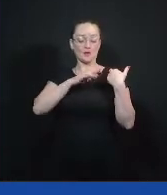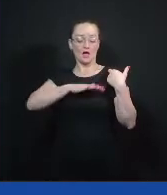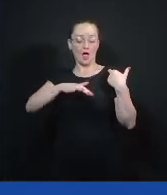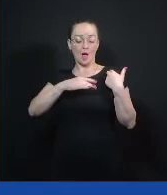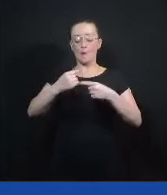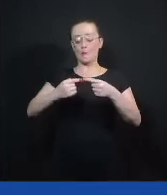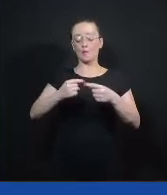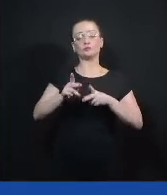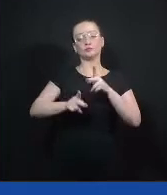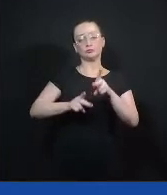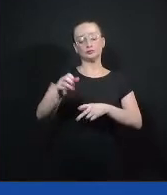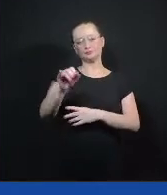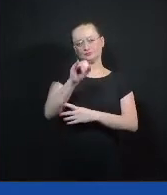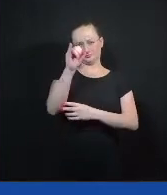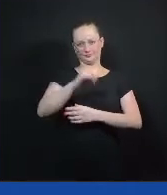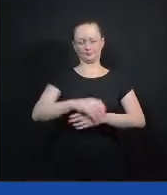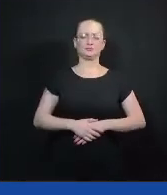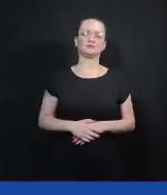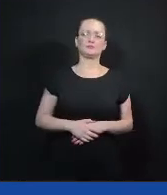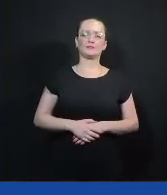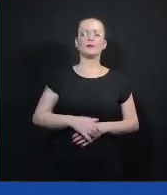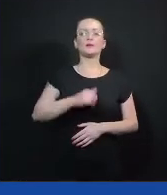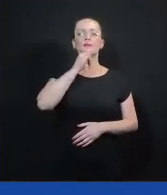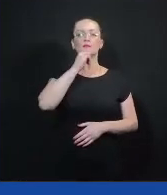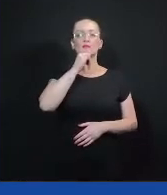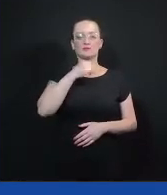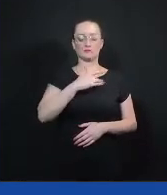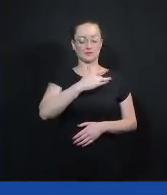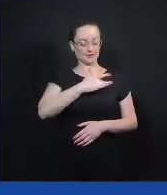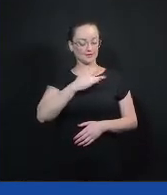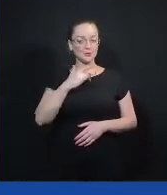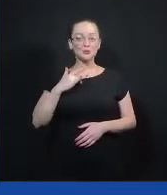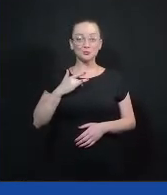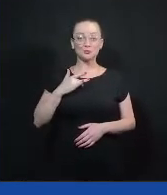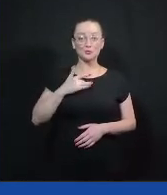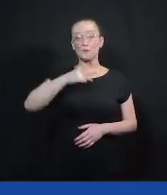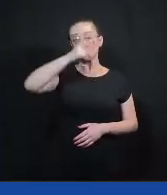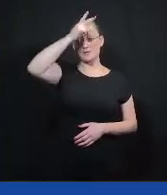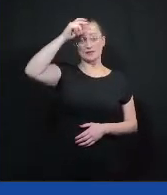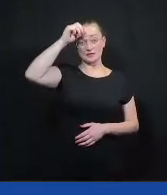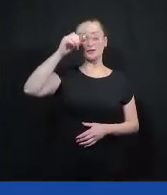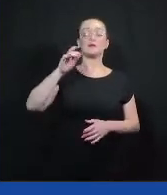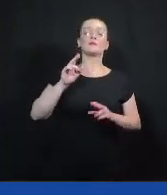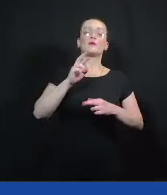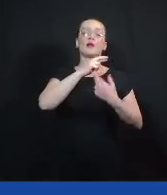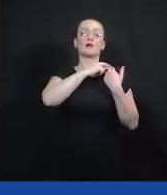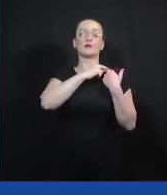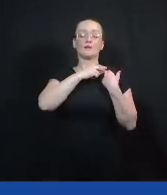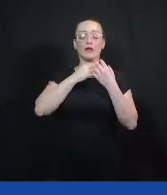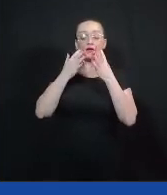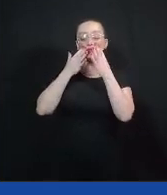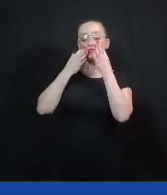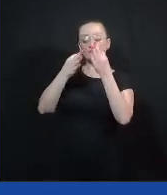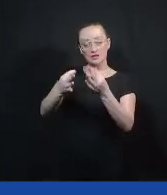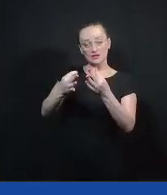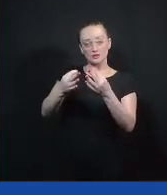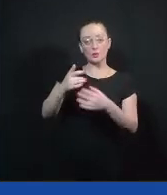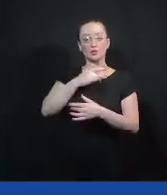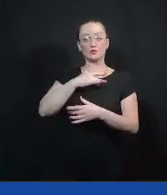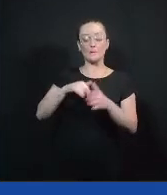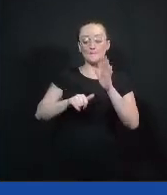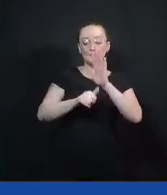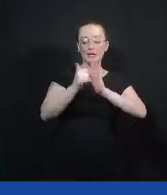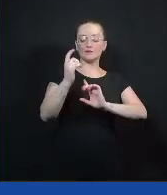muito importantes, né? Por exemplo, a saúde, né? O município é responsável pela atenção primária à saúde, então aquele